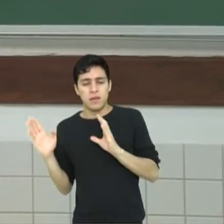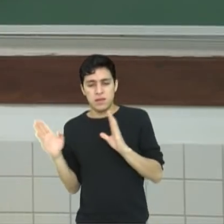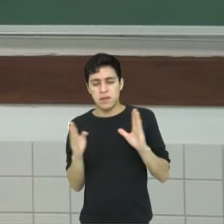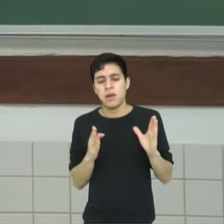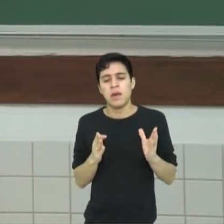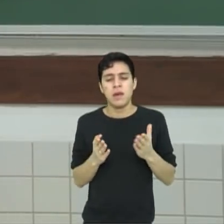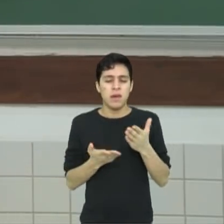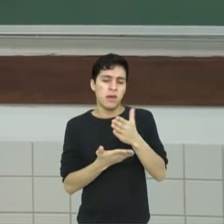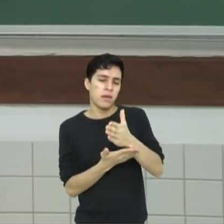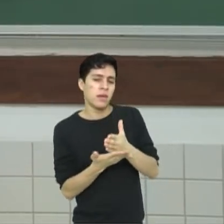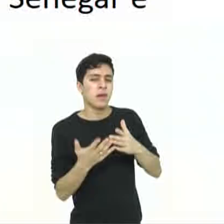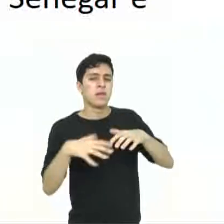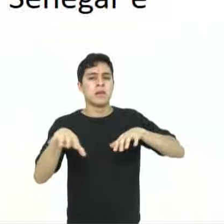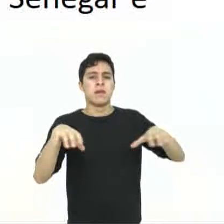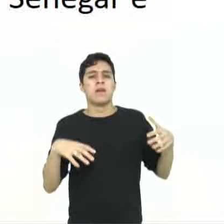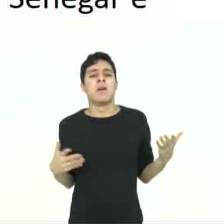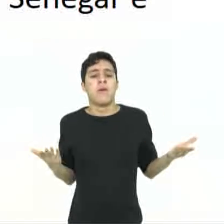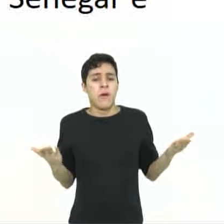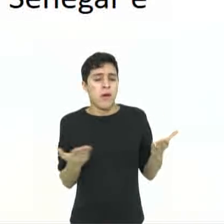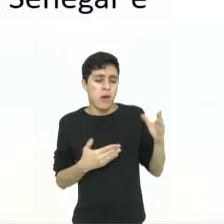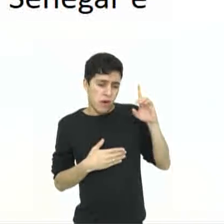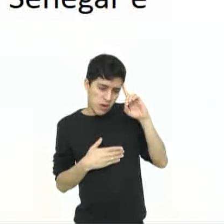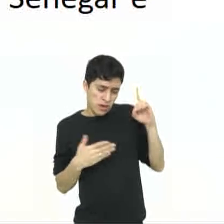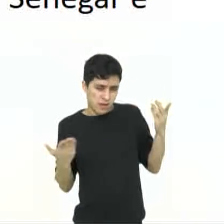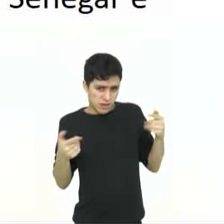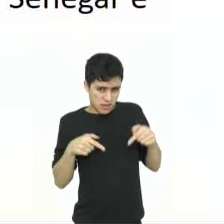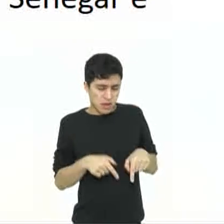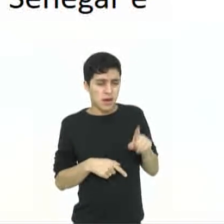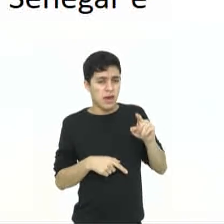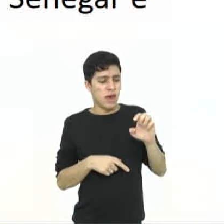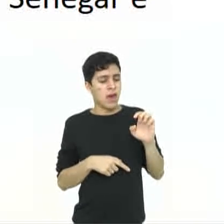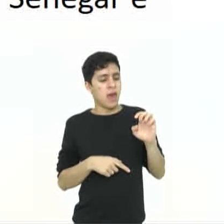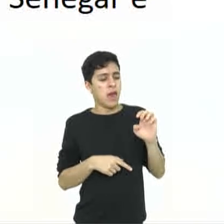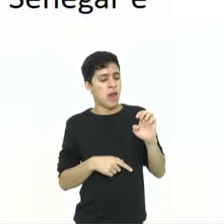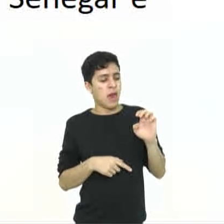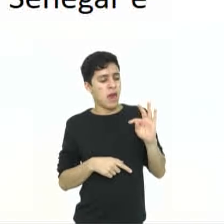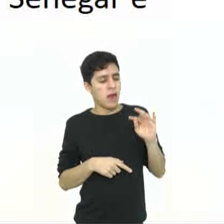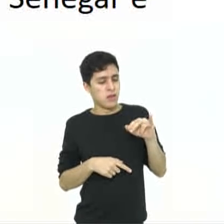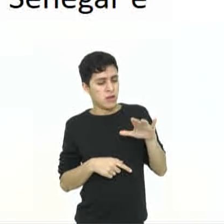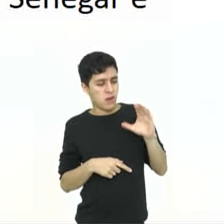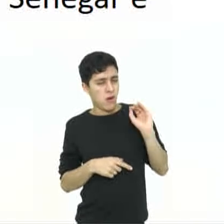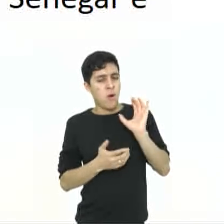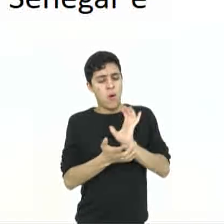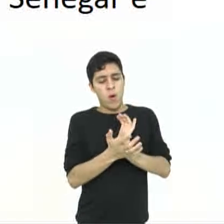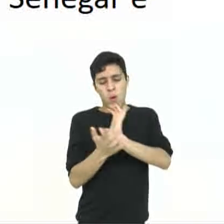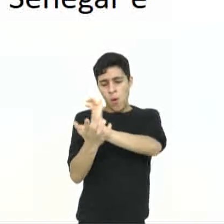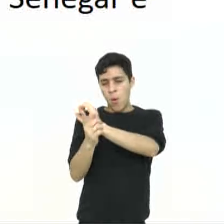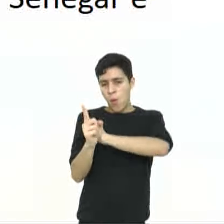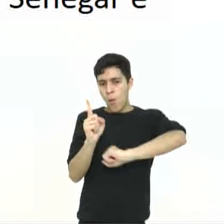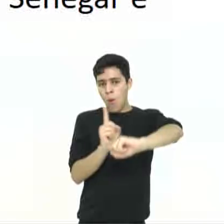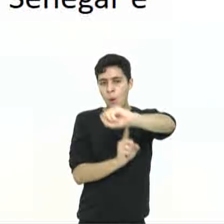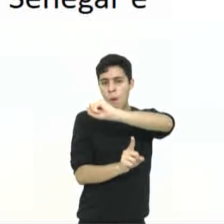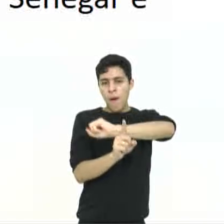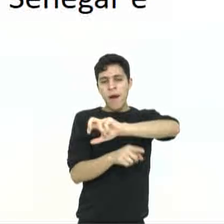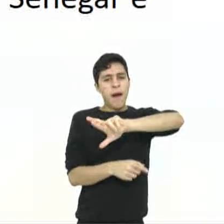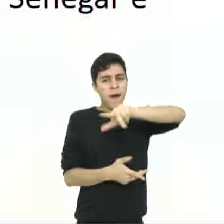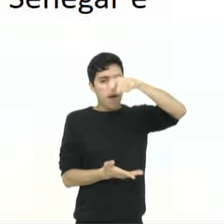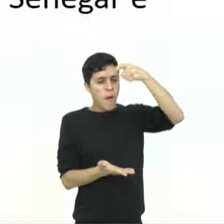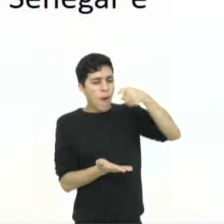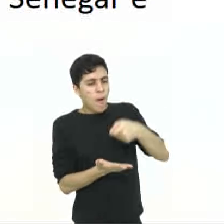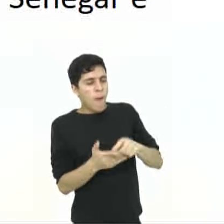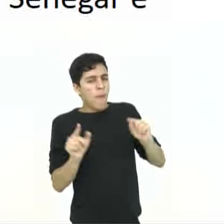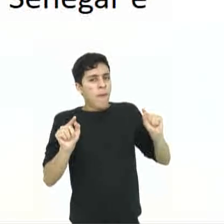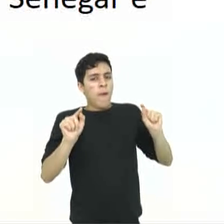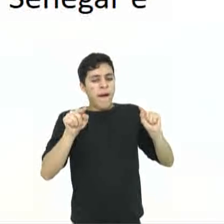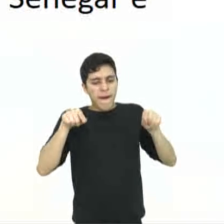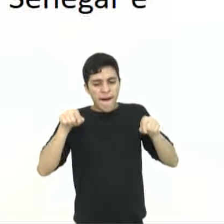Fronteiras artificiais. Nos dias atuais, a etnicidade, então um conflito étnico, de grupo social, não é obrigatoriamente